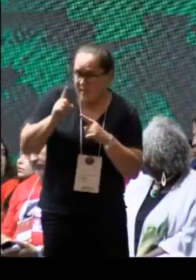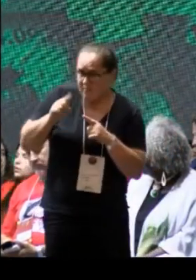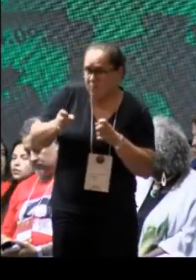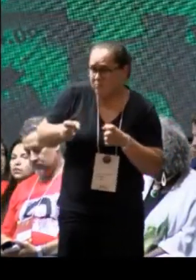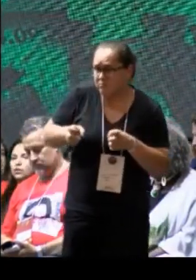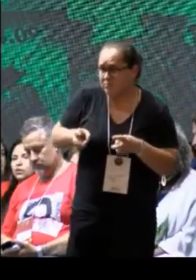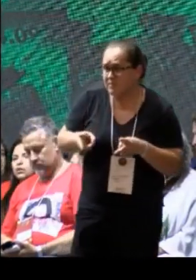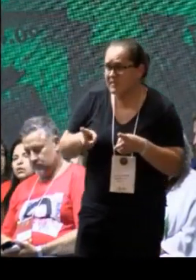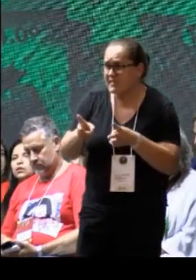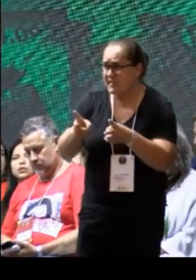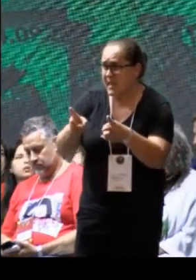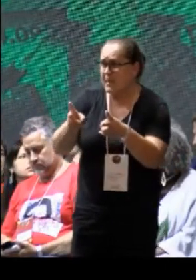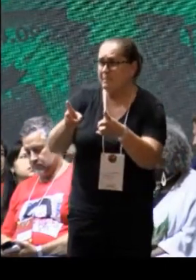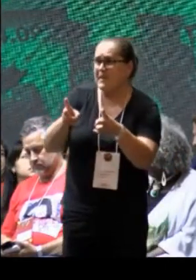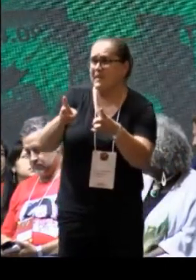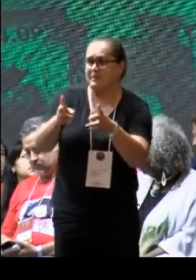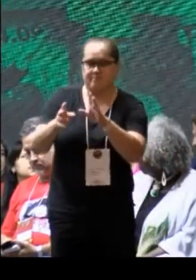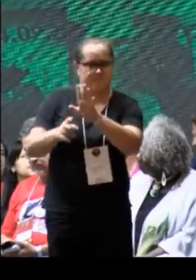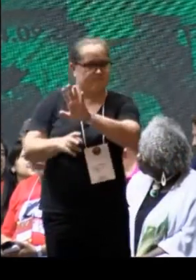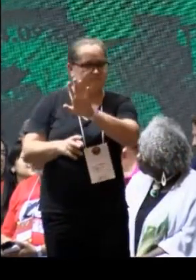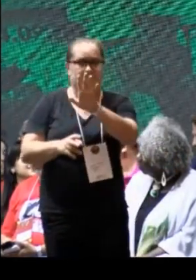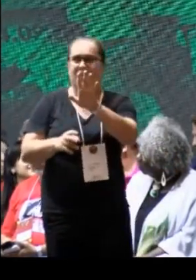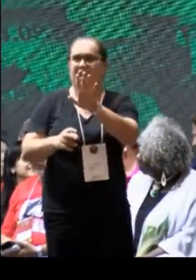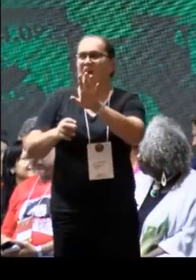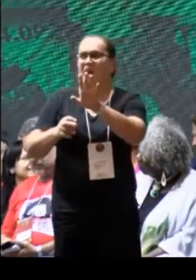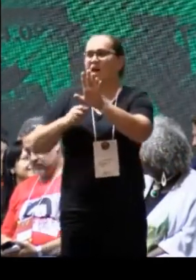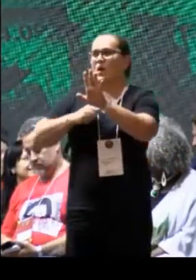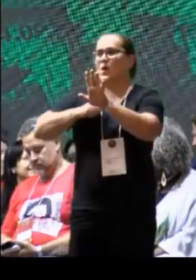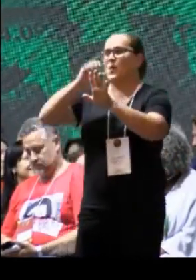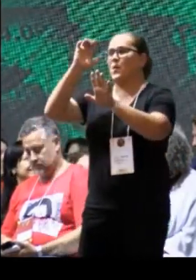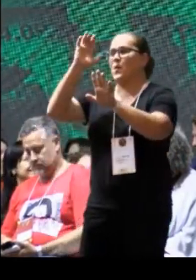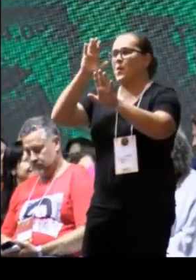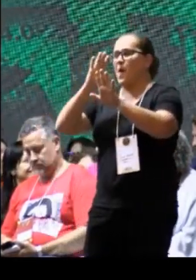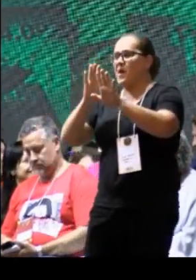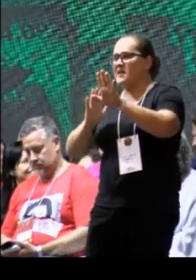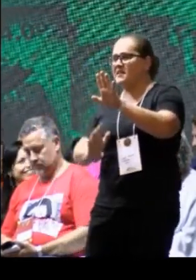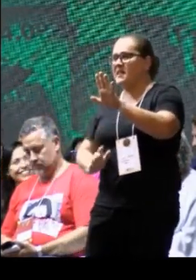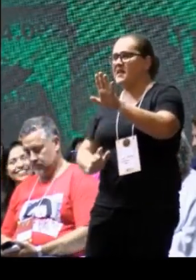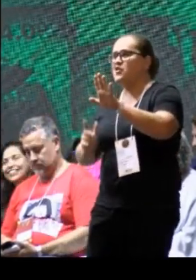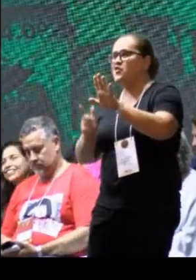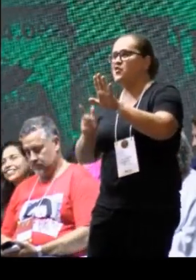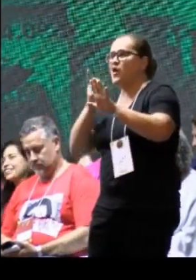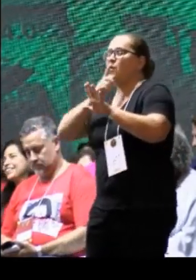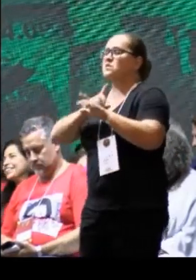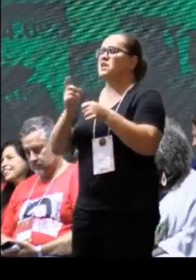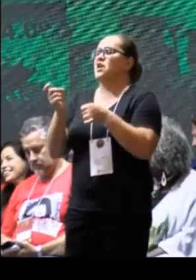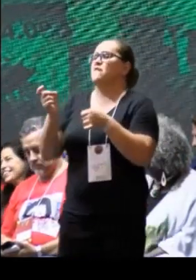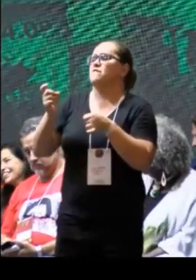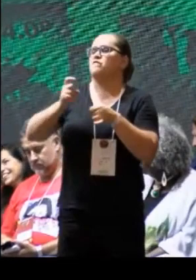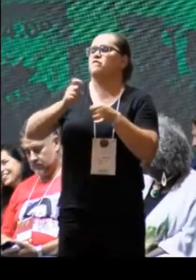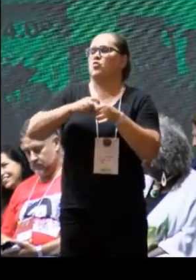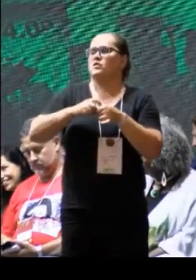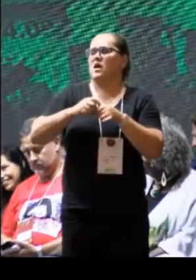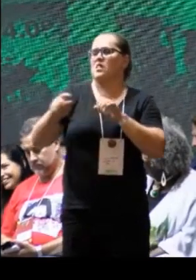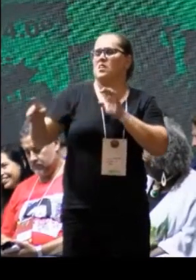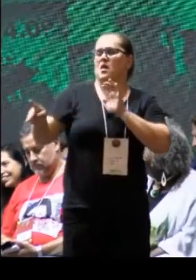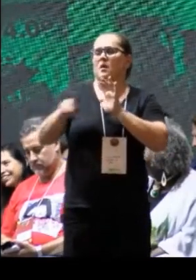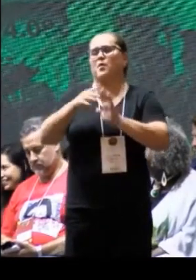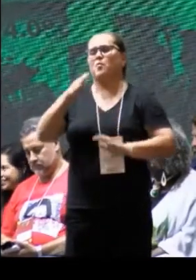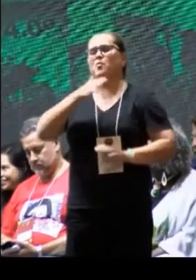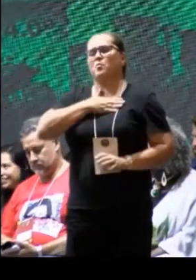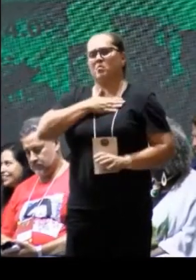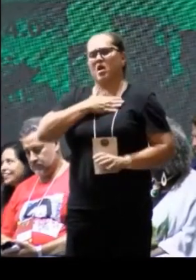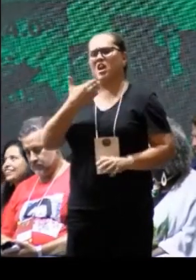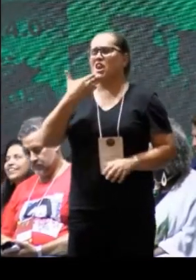sempre. O povo brasileiro há de encontrar os meios de recuperar aquilo que lhe pertence e saberá